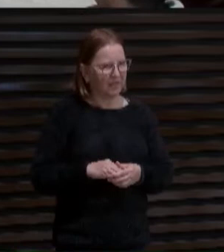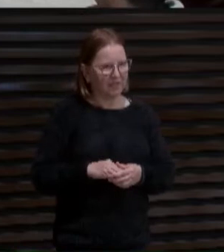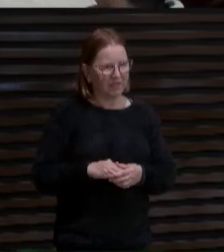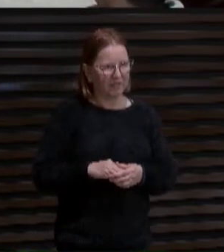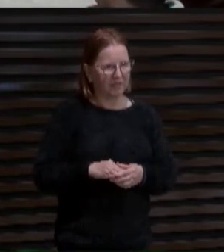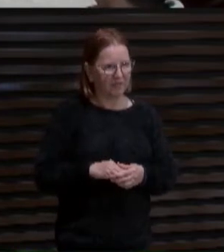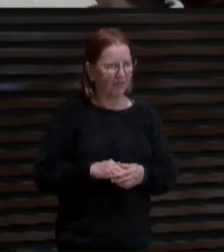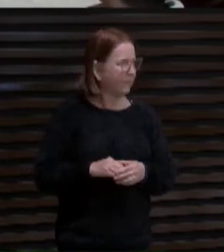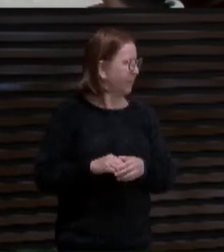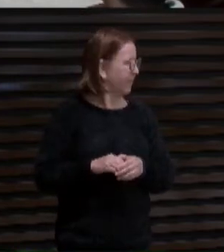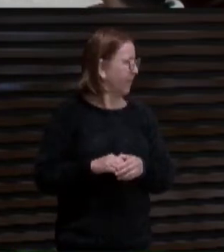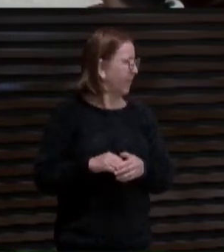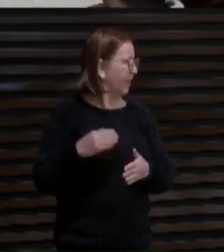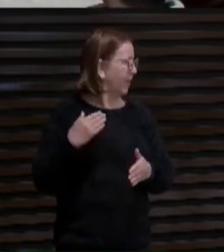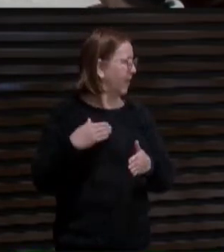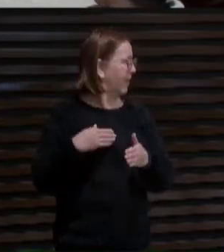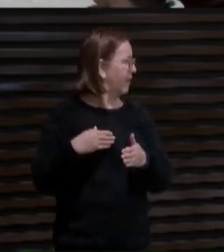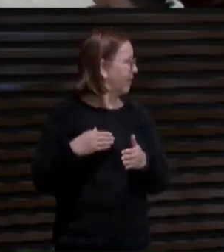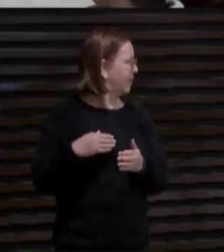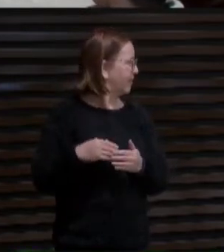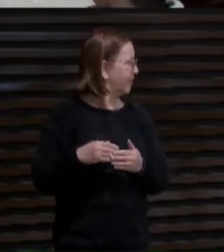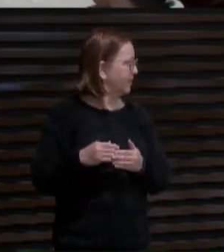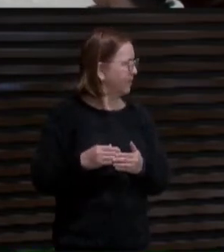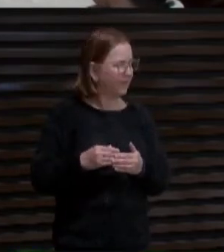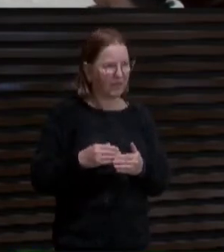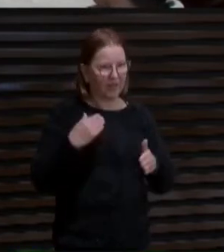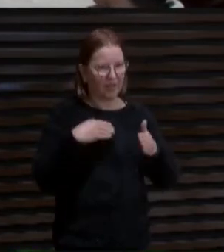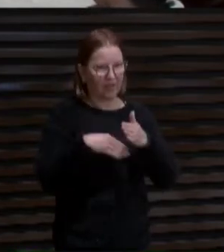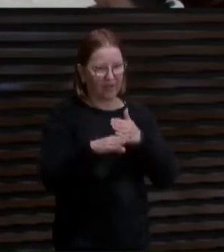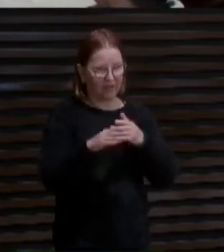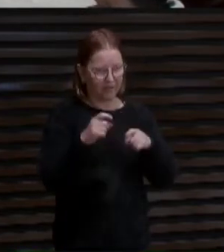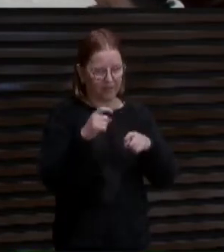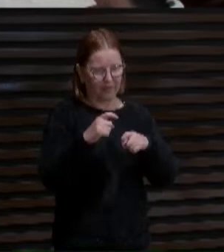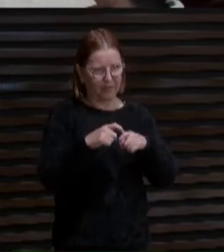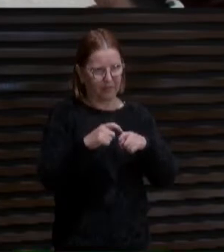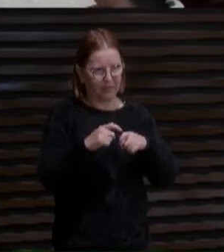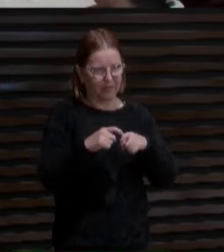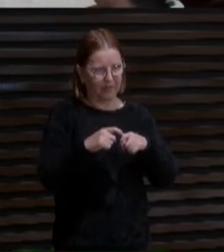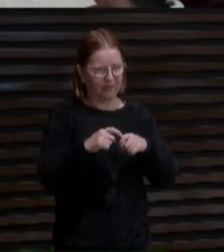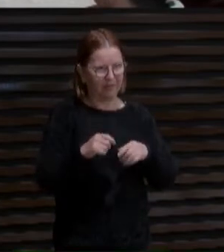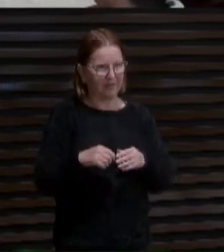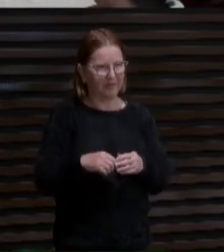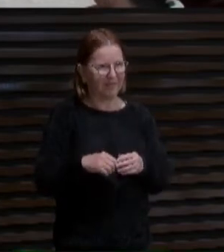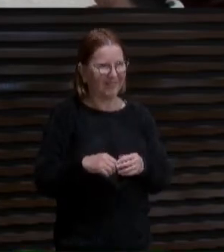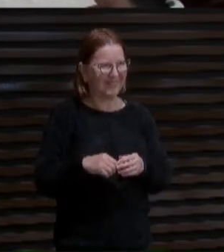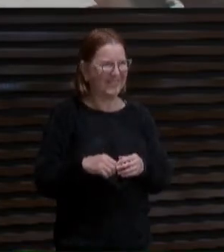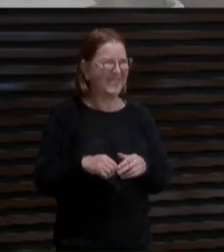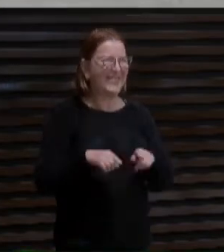o Nilson foi lá fazer um tratamento no joelho eu falei vai lá na repasal lá troca